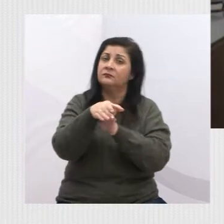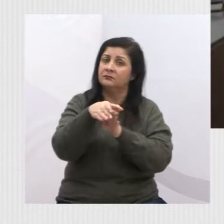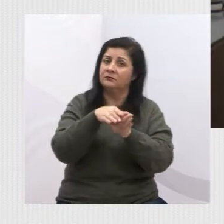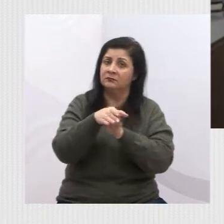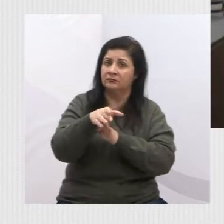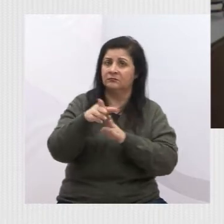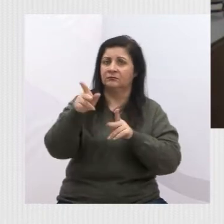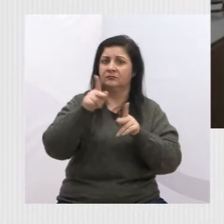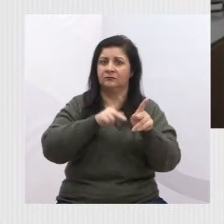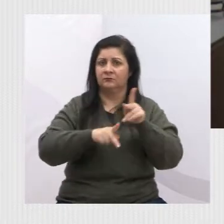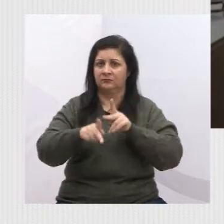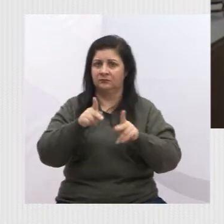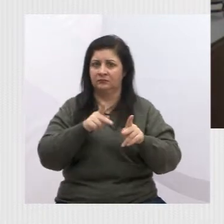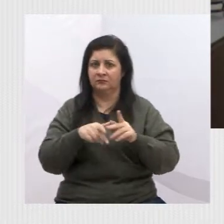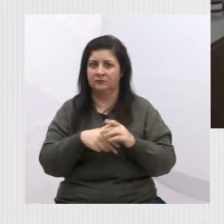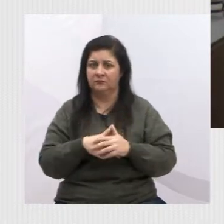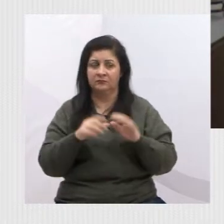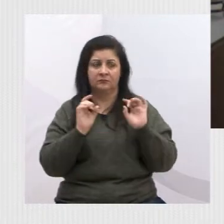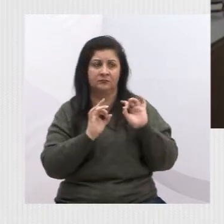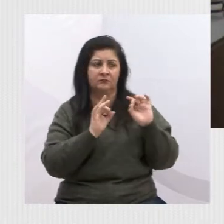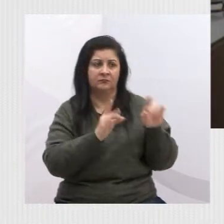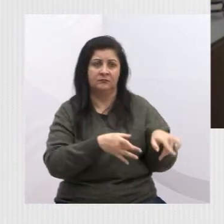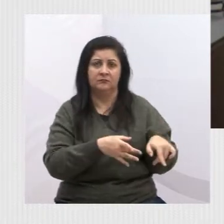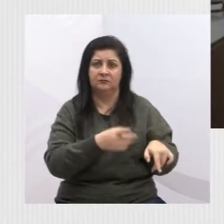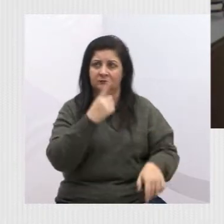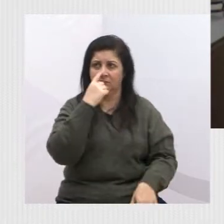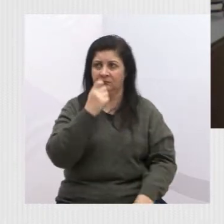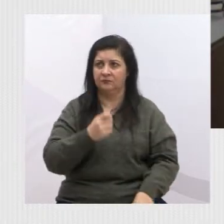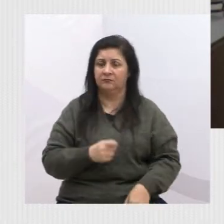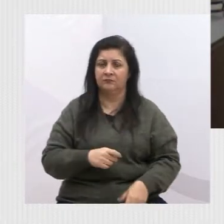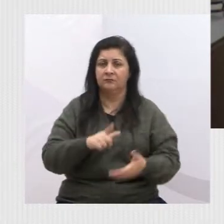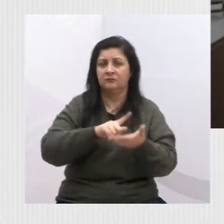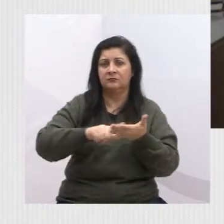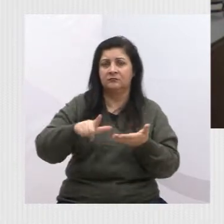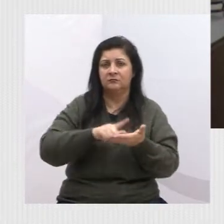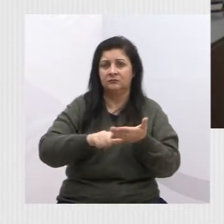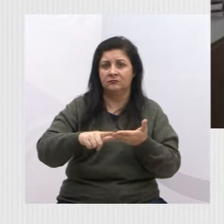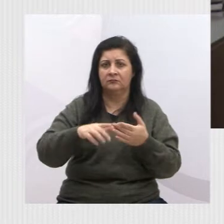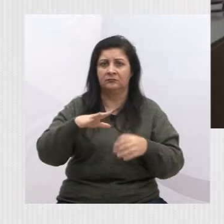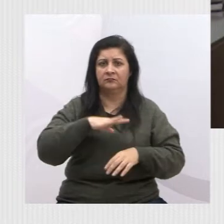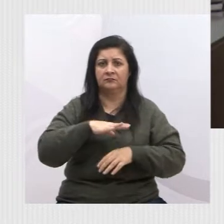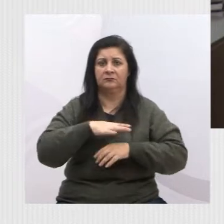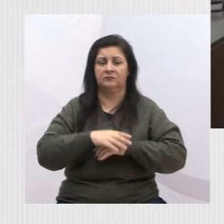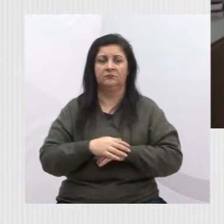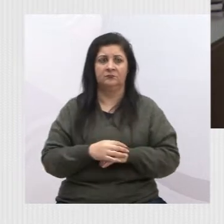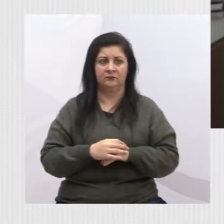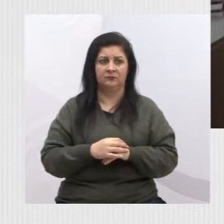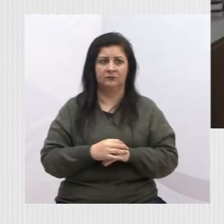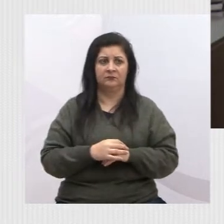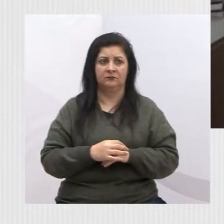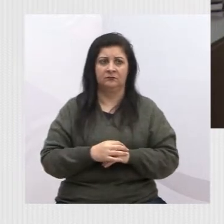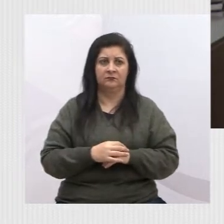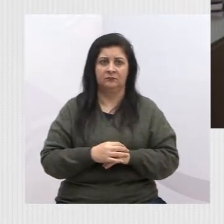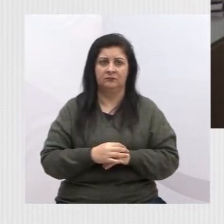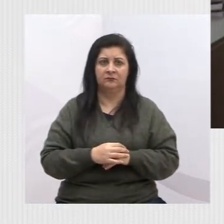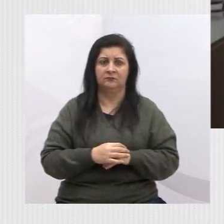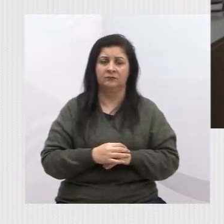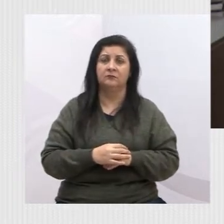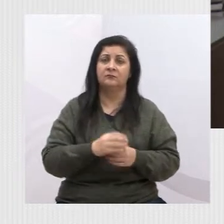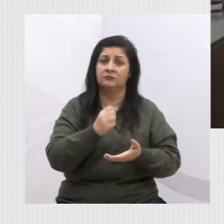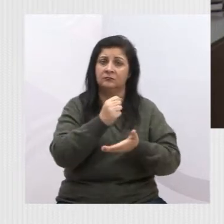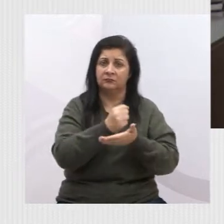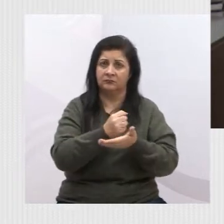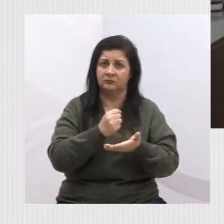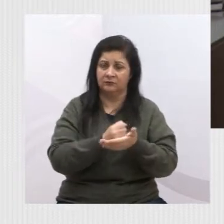quanto ao descarte incorreto de lixo e a limpeza da cidade, o vereador Rodrigo Salomão protocolou aqui na Câmara Municipal